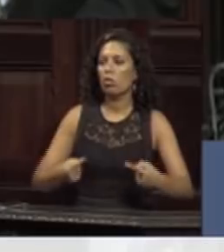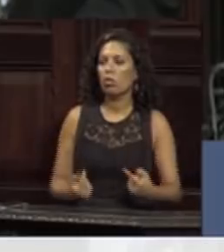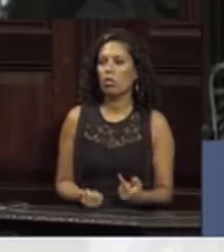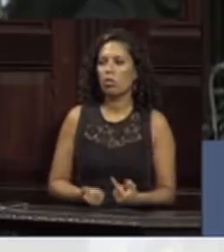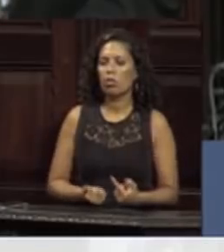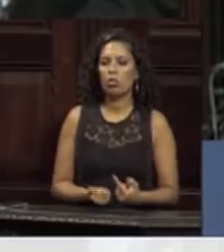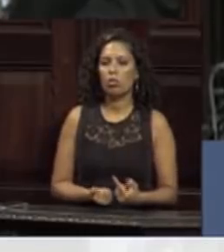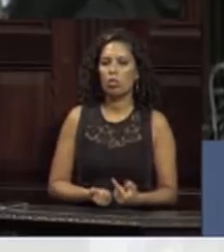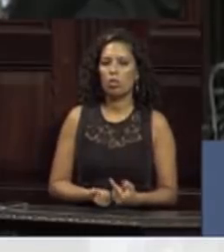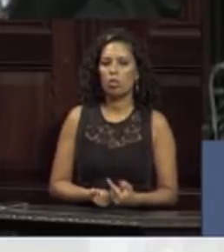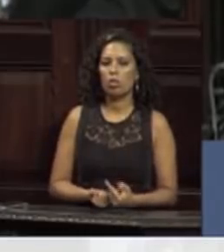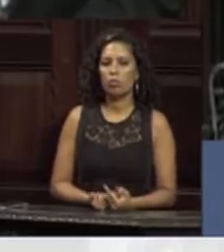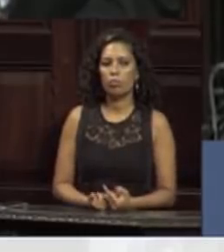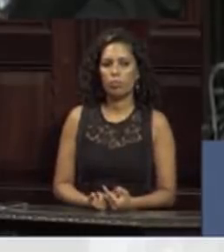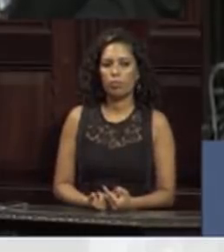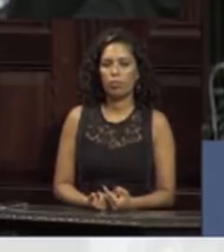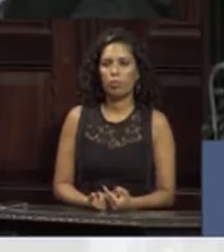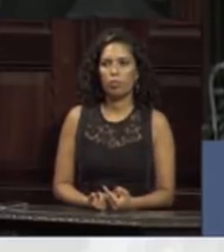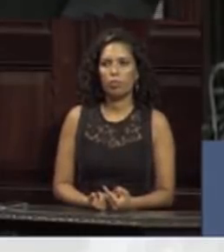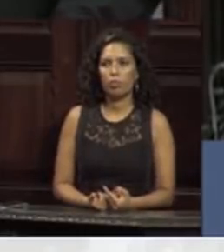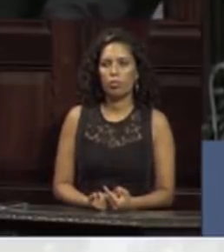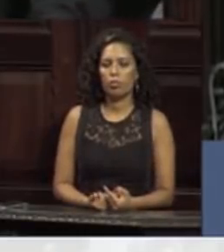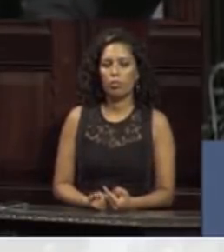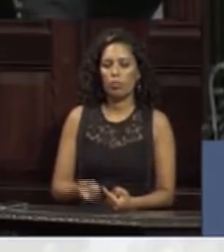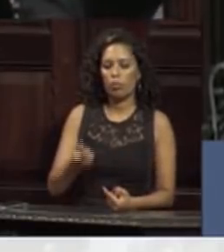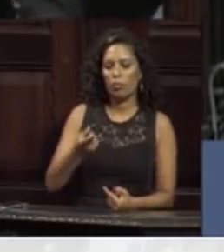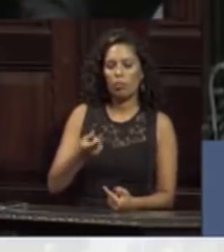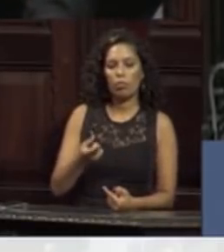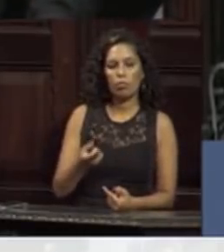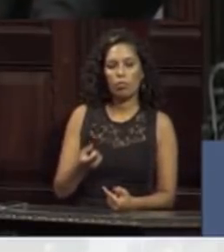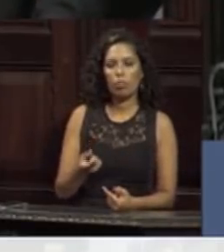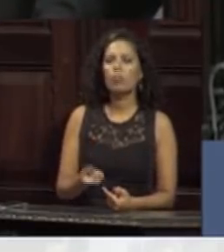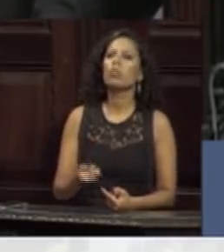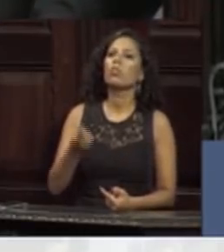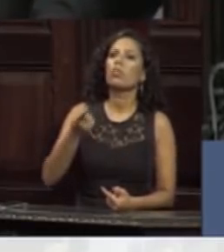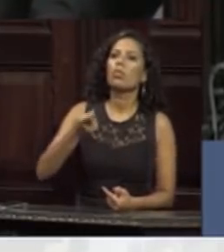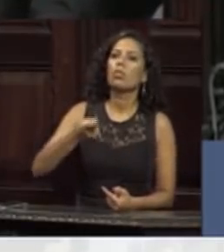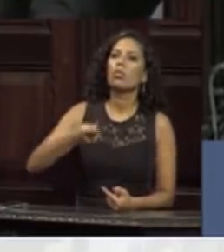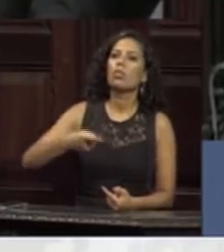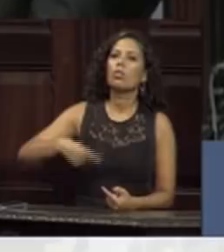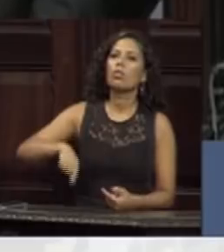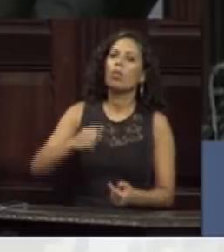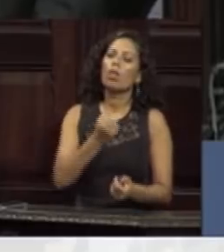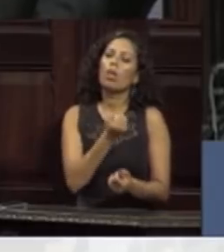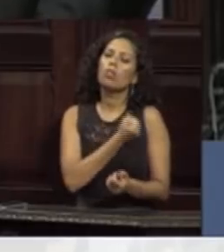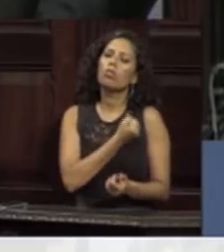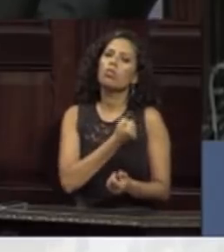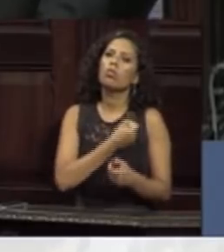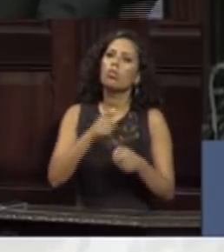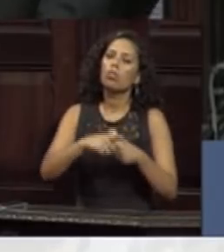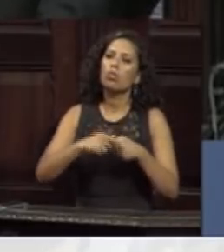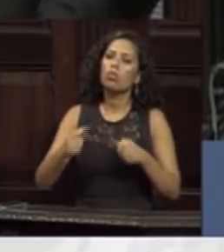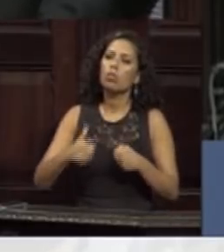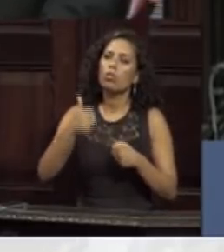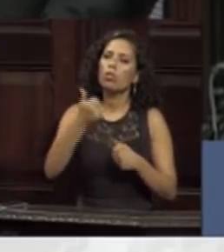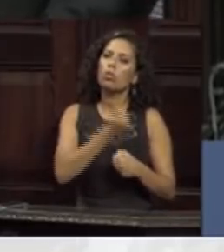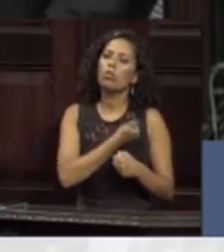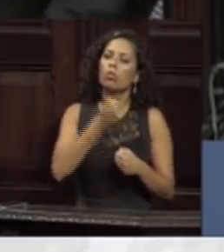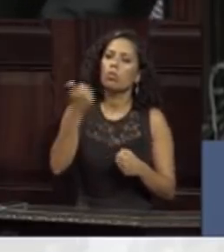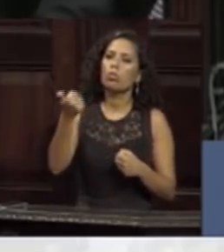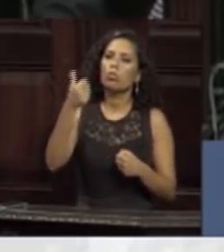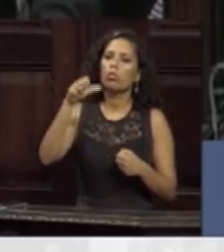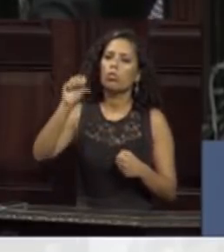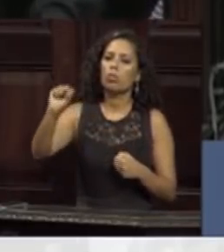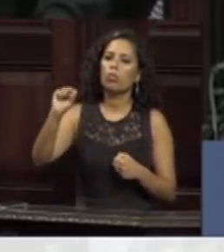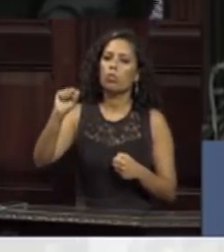Está retirando? Há sobre a mesa aquele emenda, destaque a emenda aditiva número 18, deputado Eliomar Coelho,